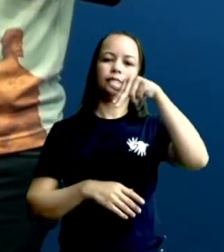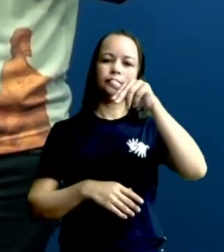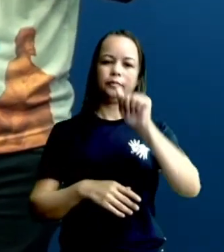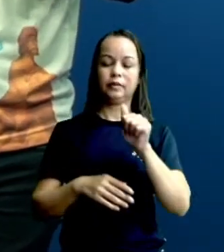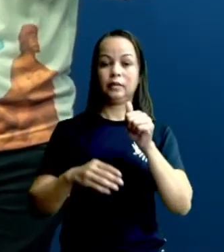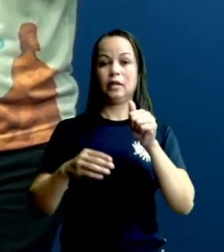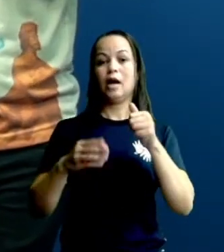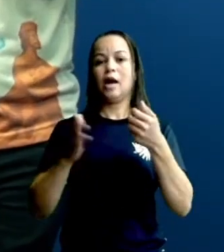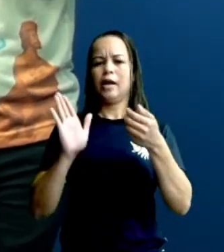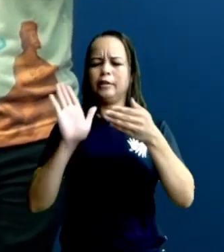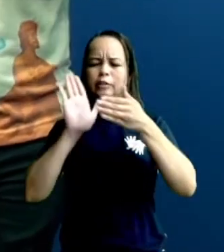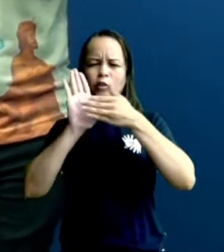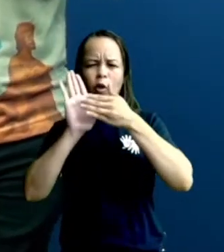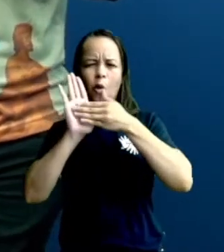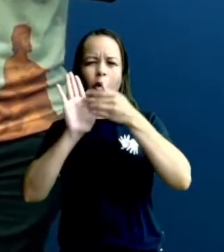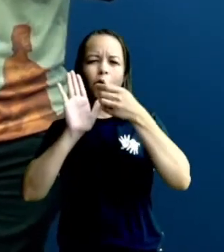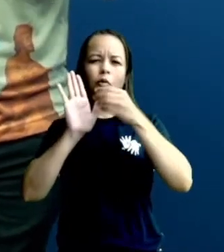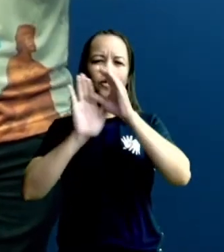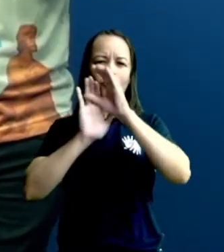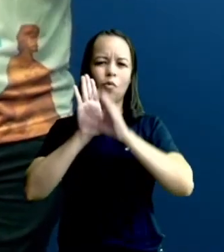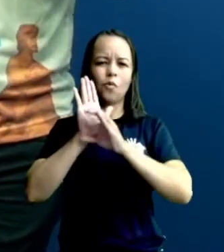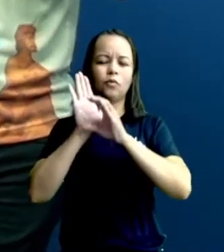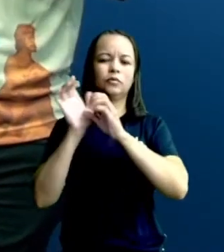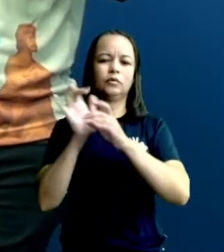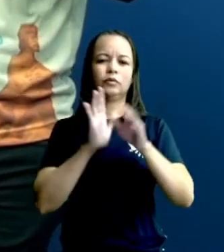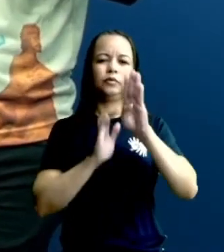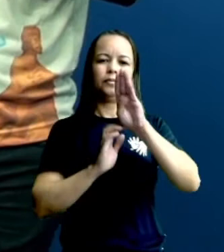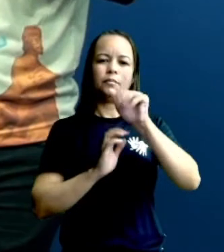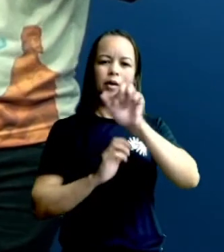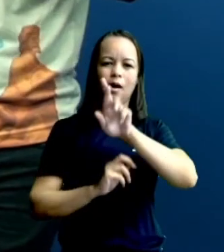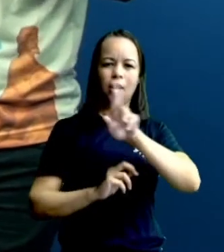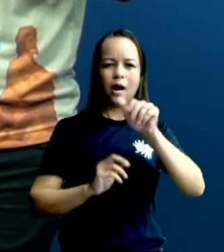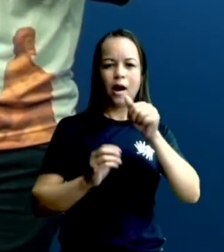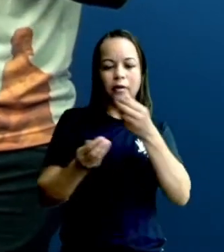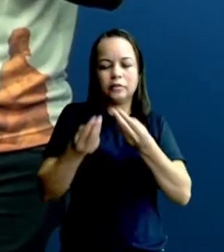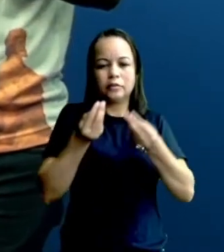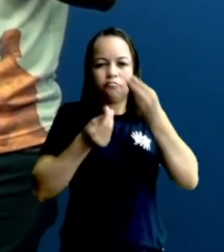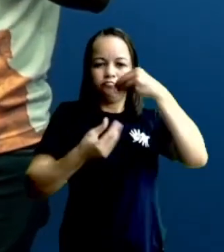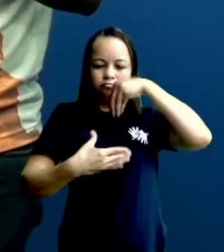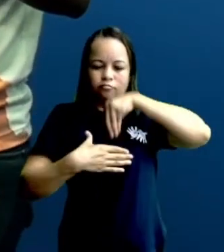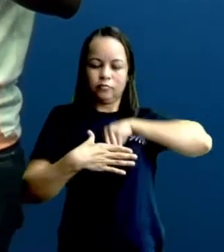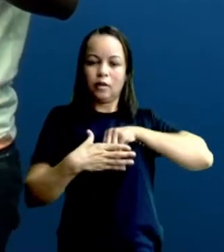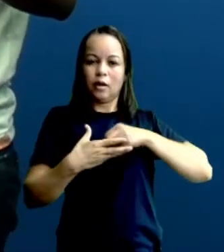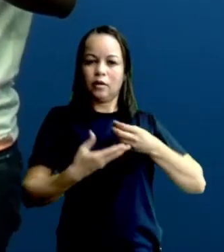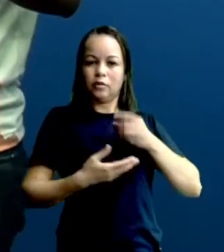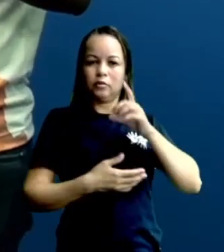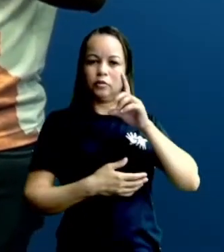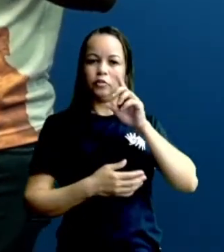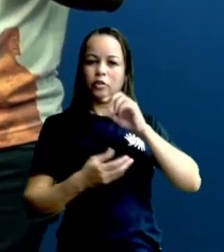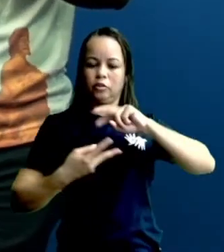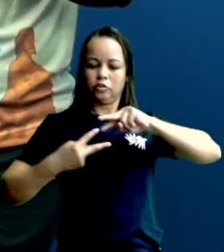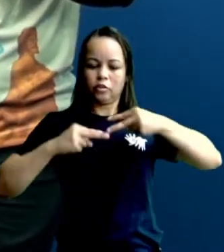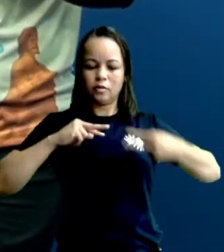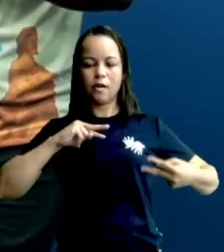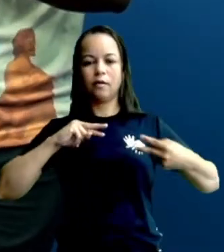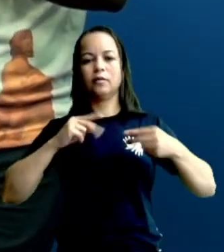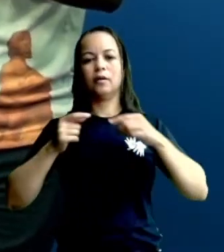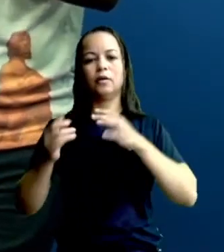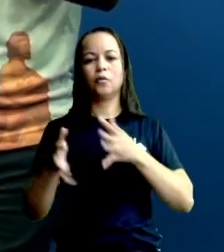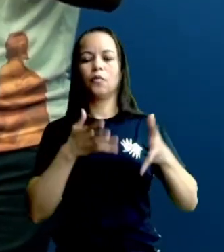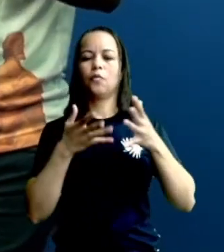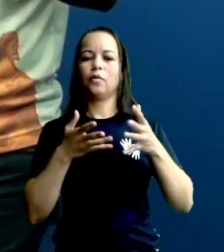esse código de barras que você tem, toda a informação, esse banco de dados genéticos que nós possuímos, ele é chamado